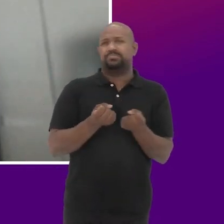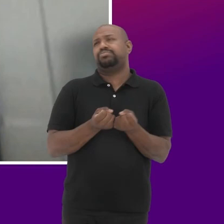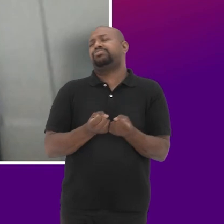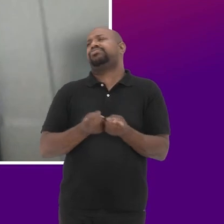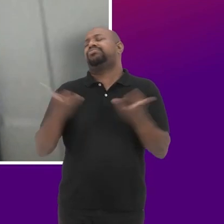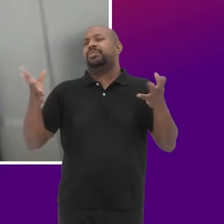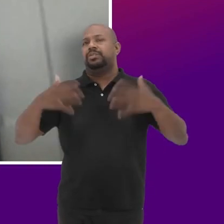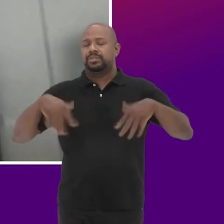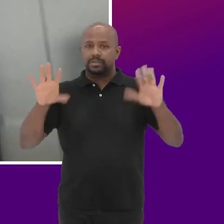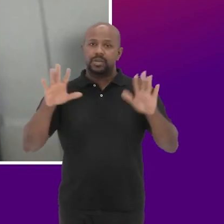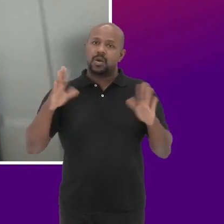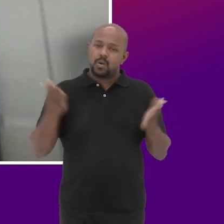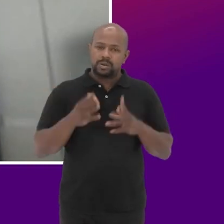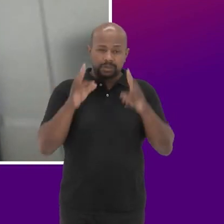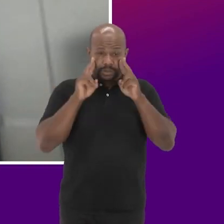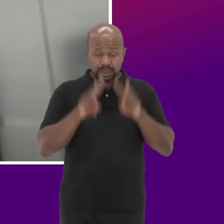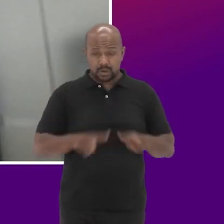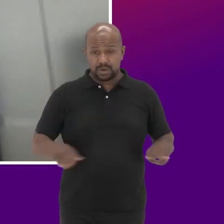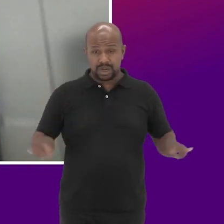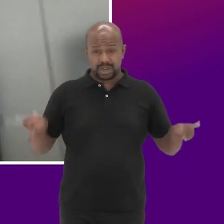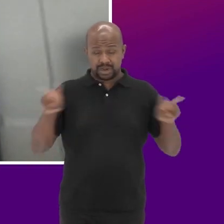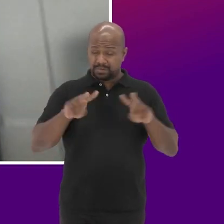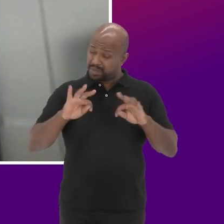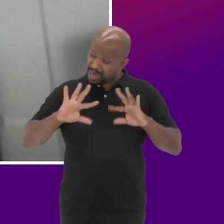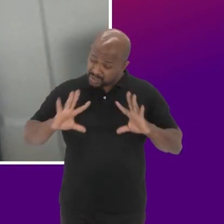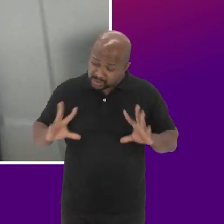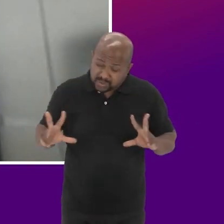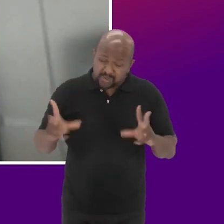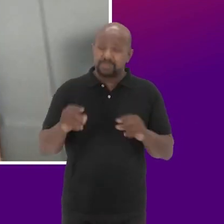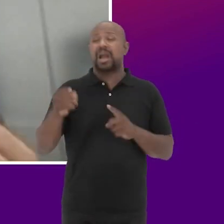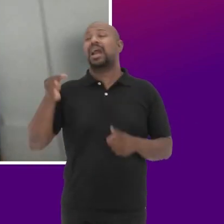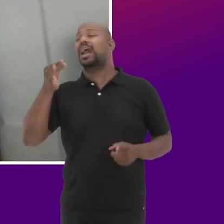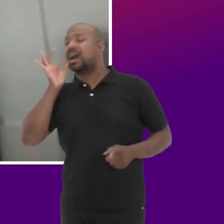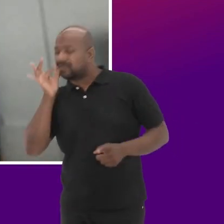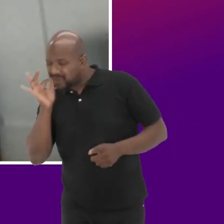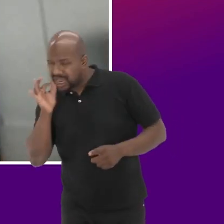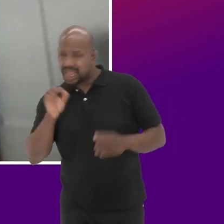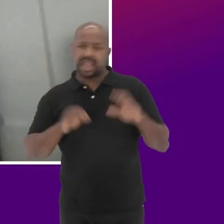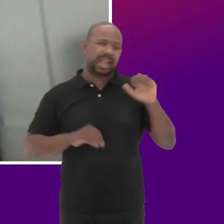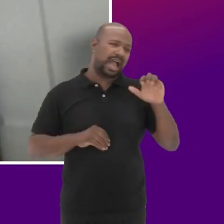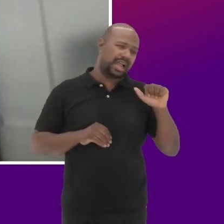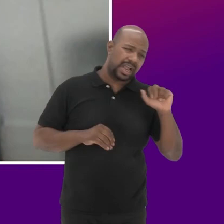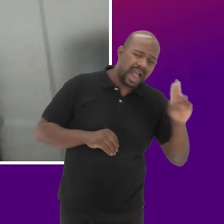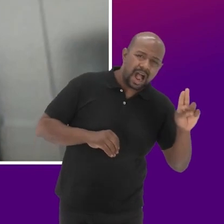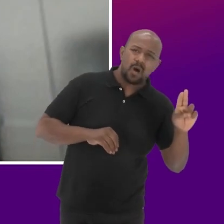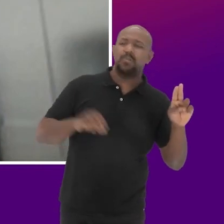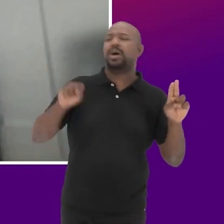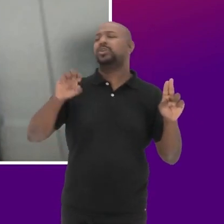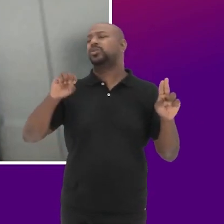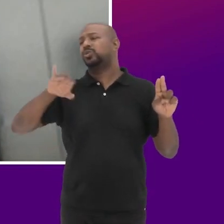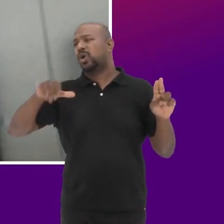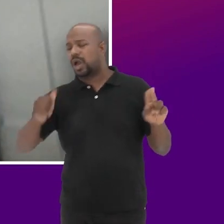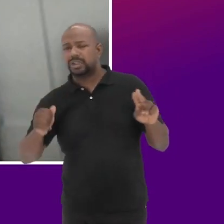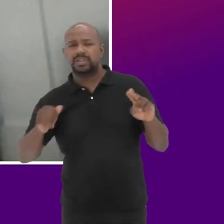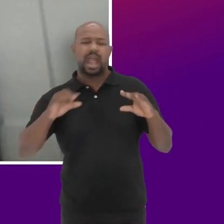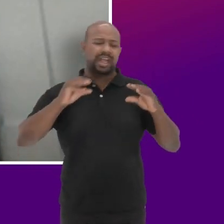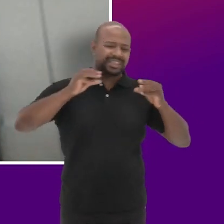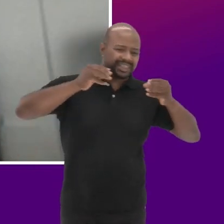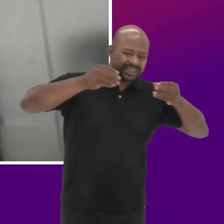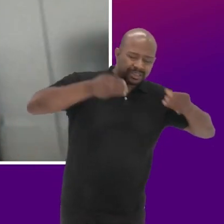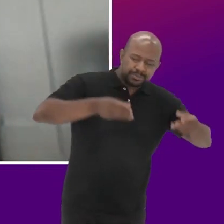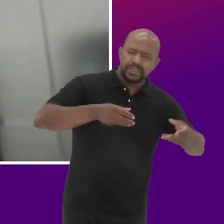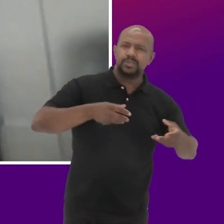diversas culturas. Então, a gente hoje está olhando para café, a gente está olhando para cacau, a gente está olhando para soja, para